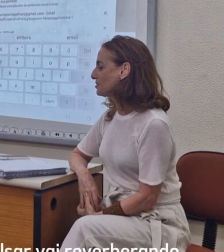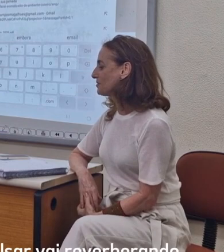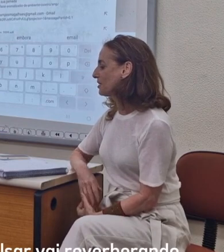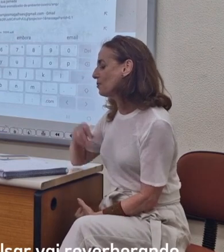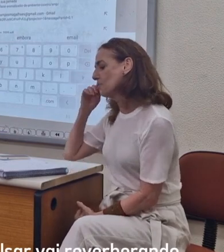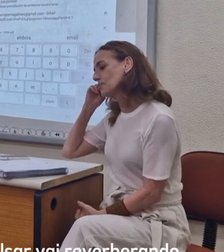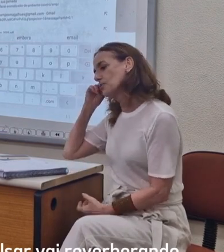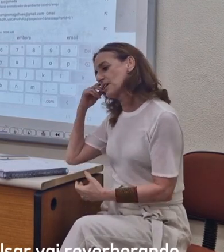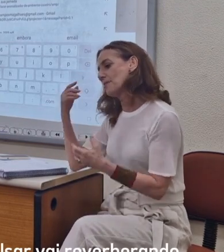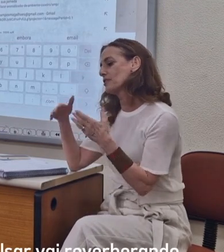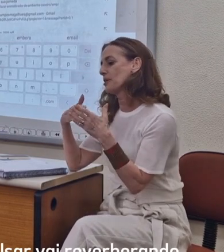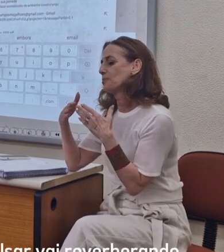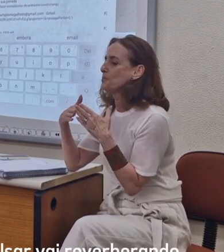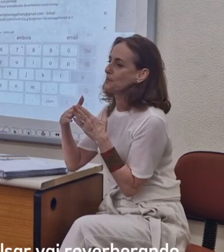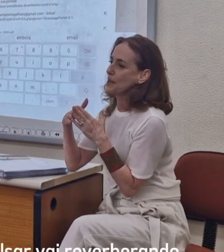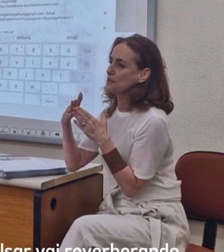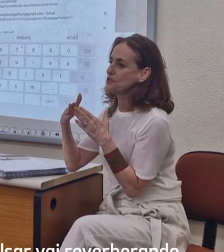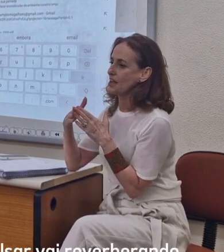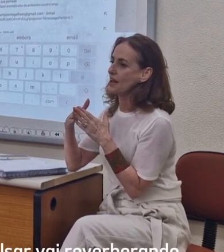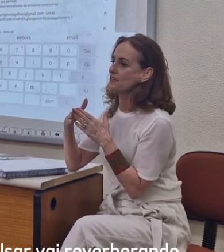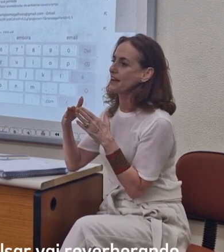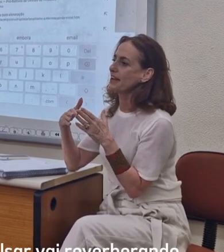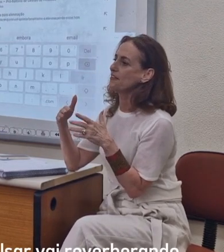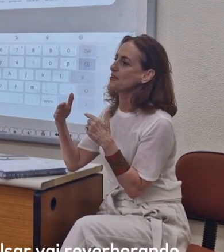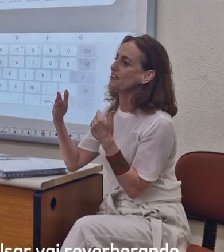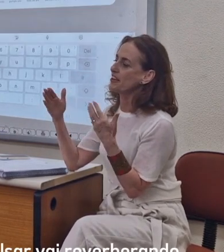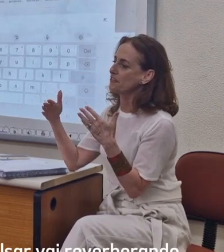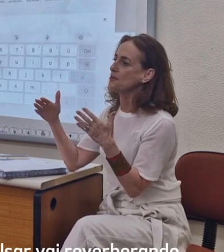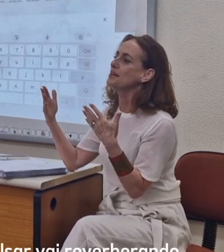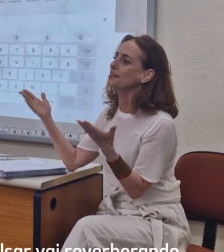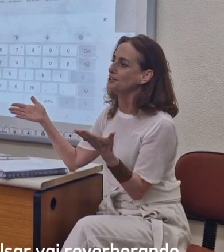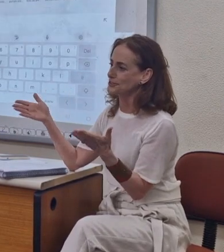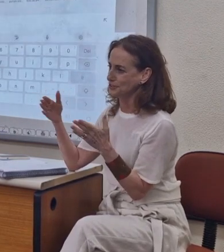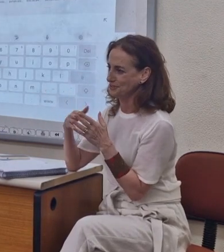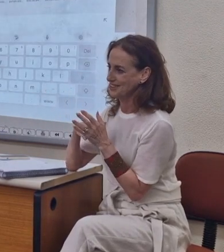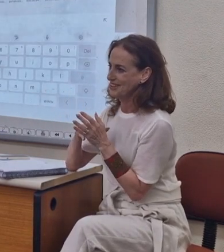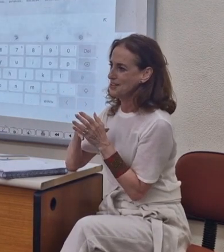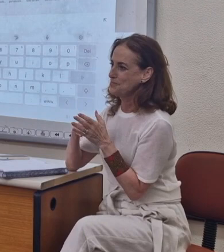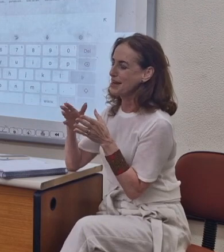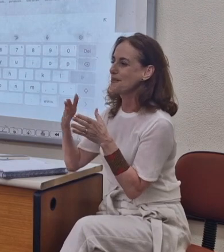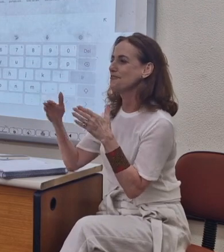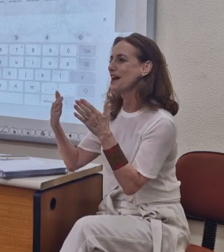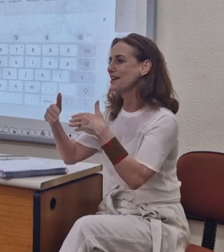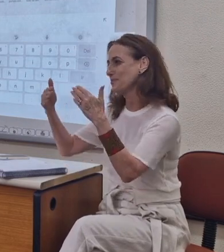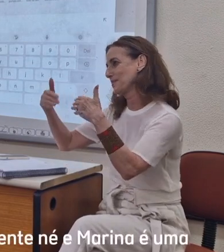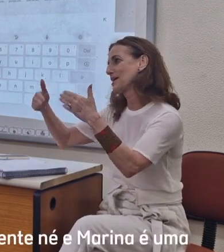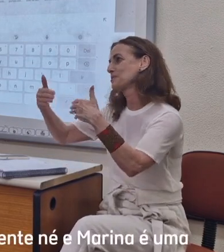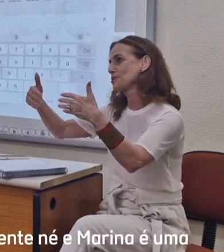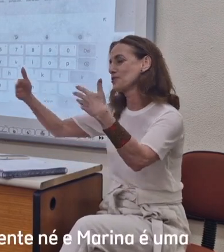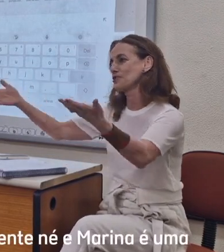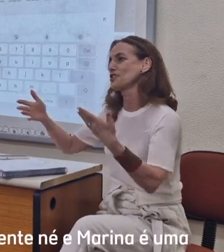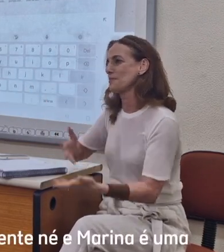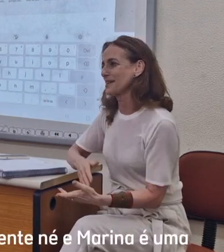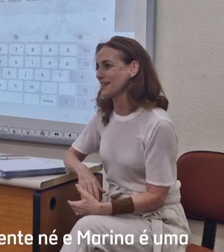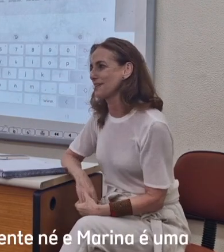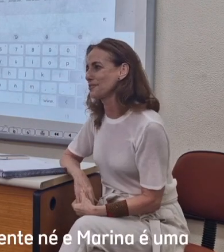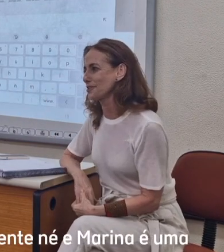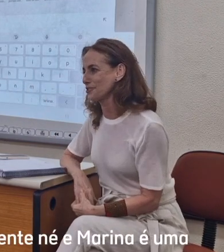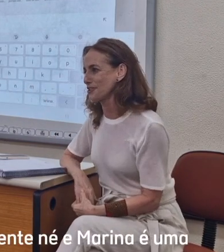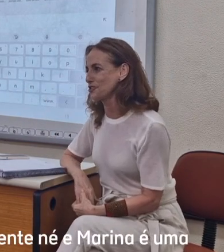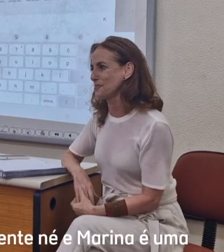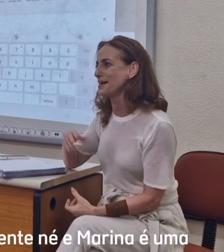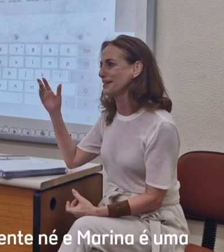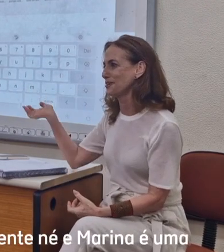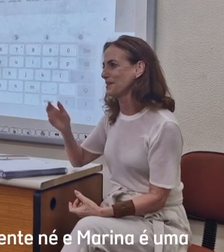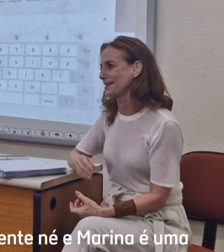emocionada também de ver como o trabalho da Puxar vai reverberando para as pessoas que já passaram